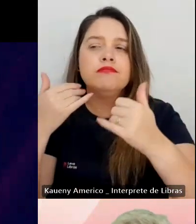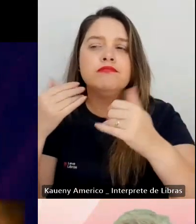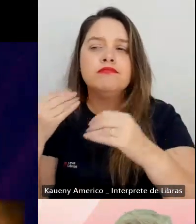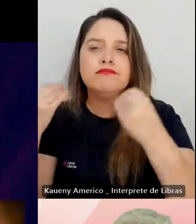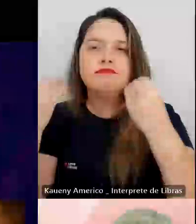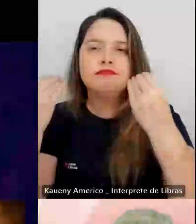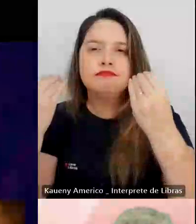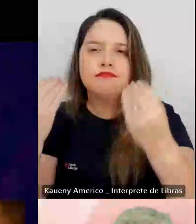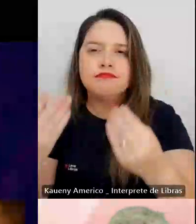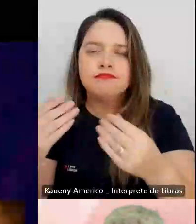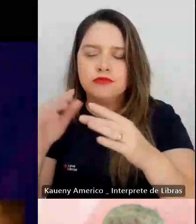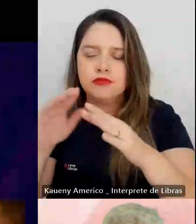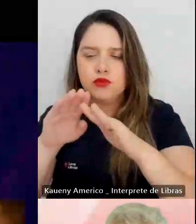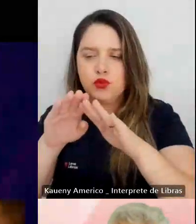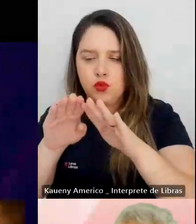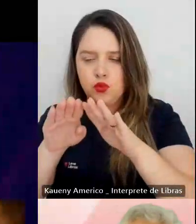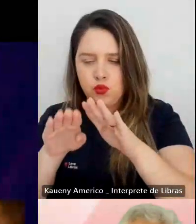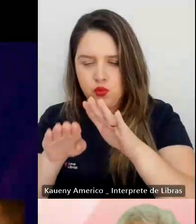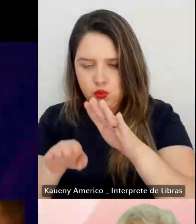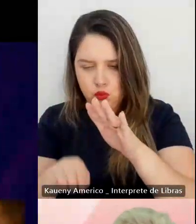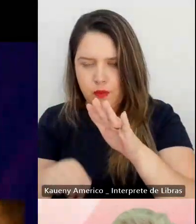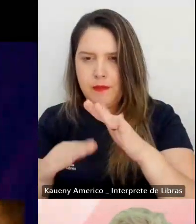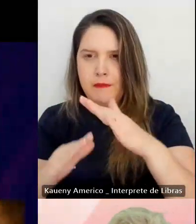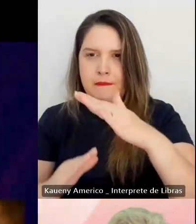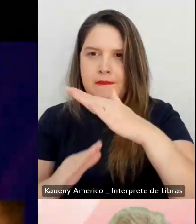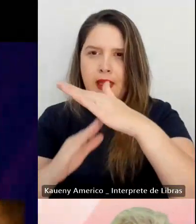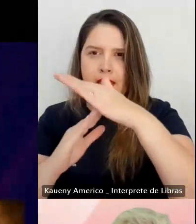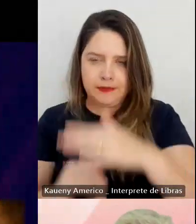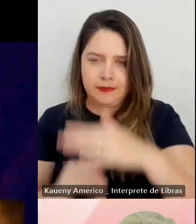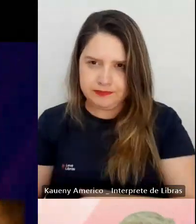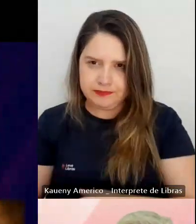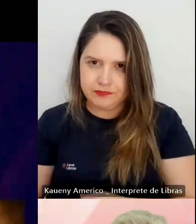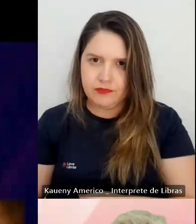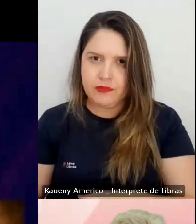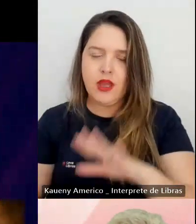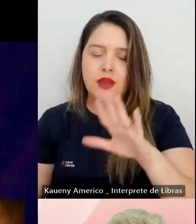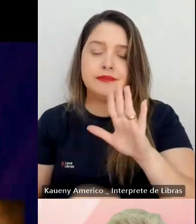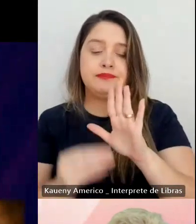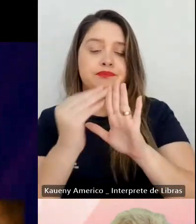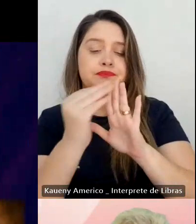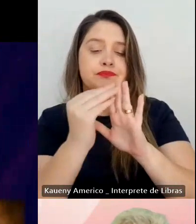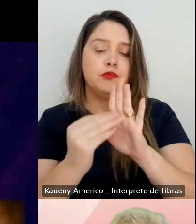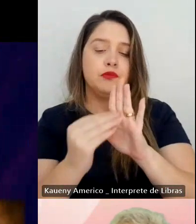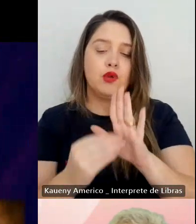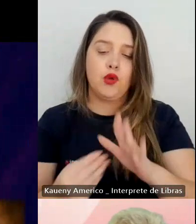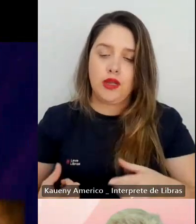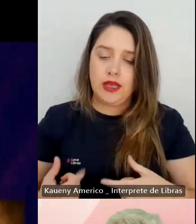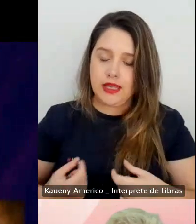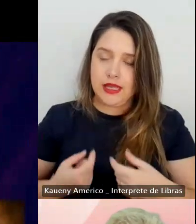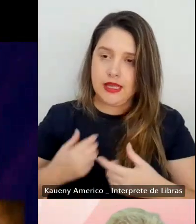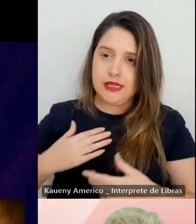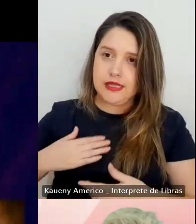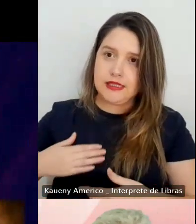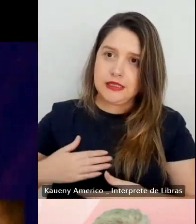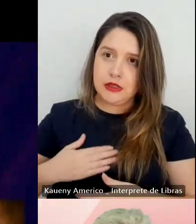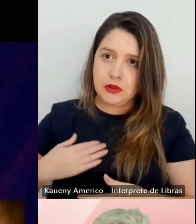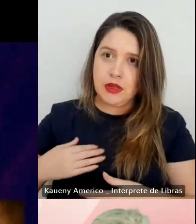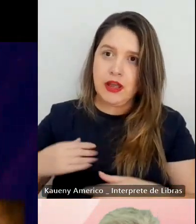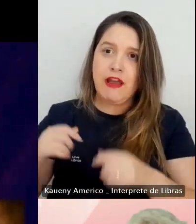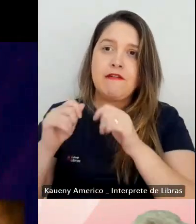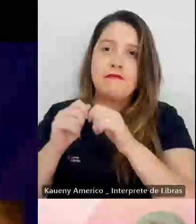dessas barreiras. O diagnóstico do câncer de mama, ele é basicamente feito através